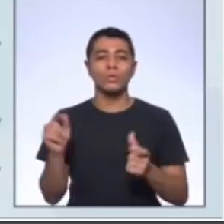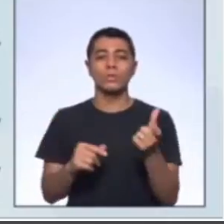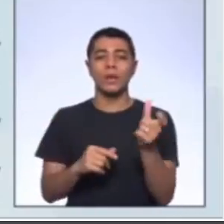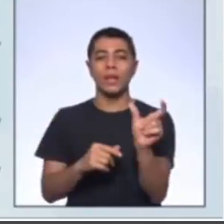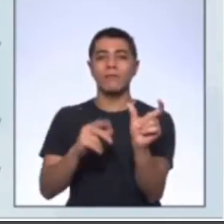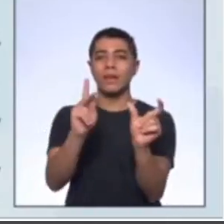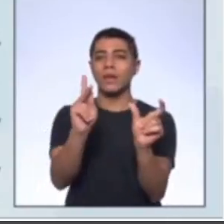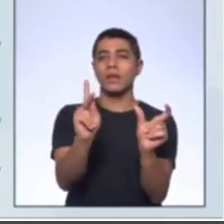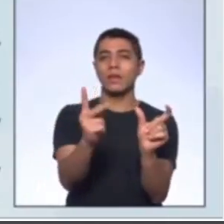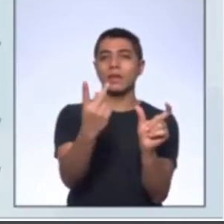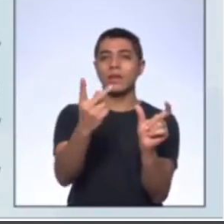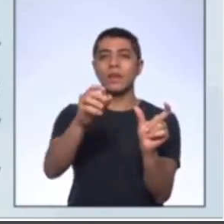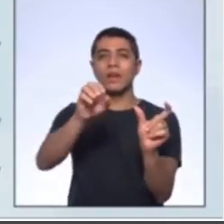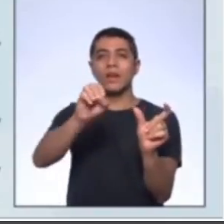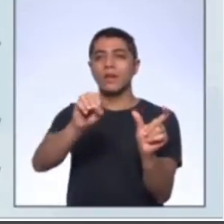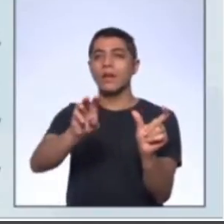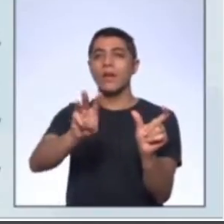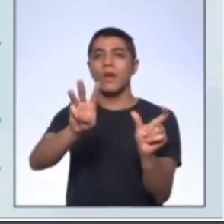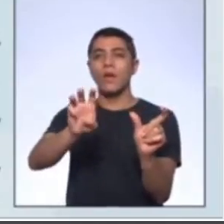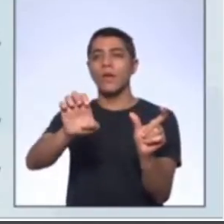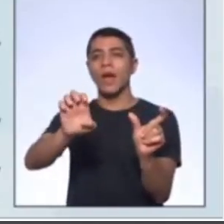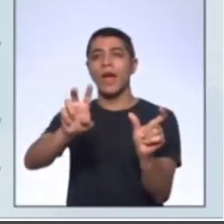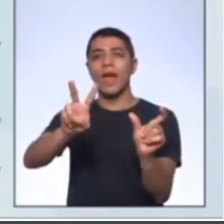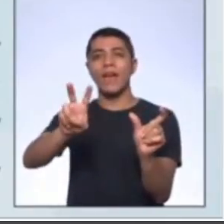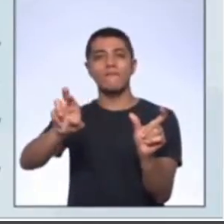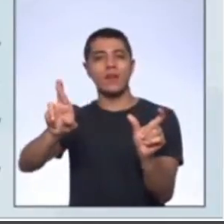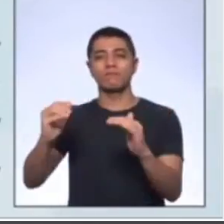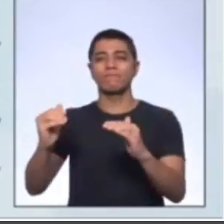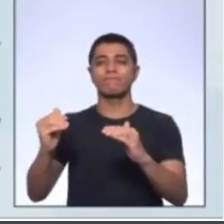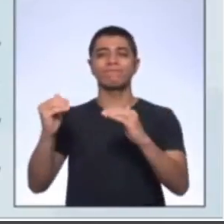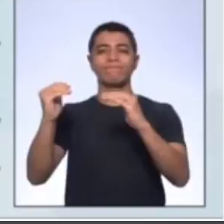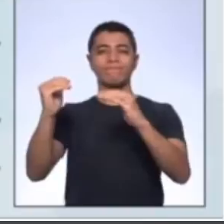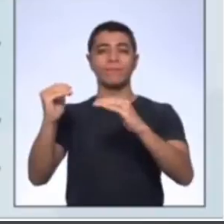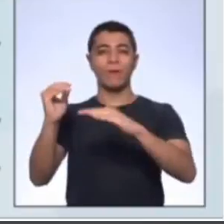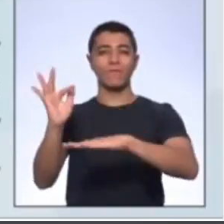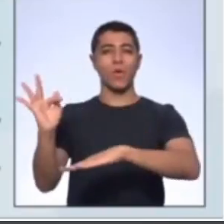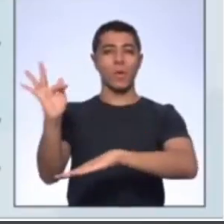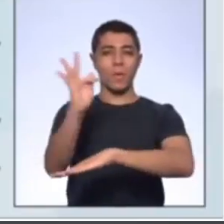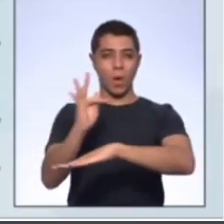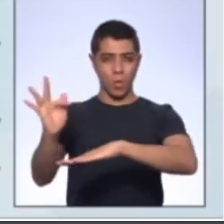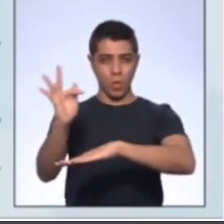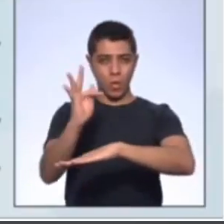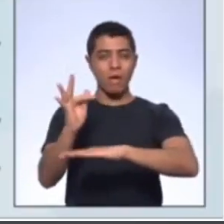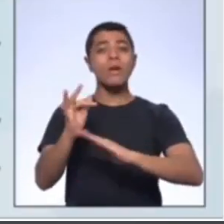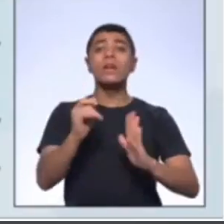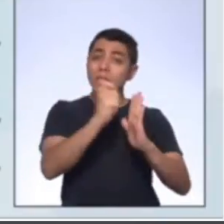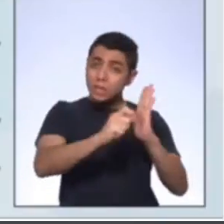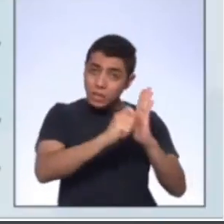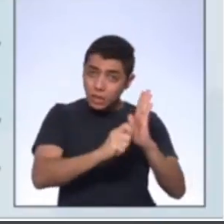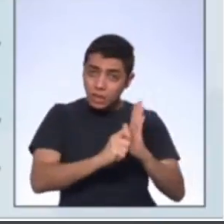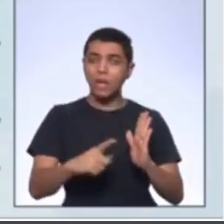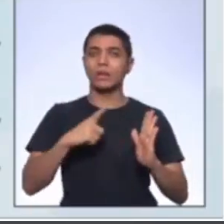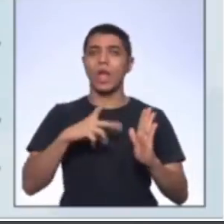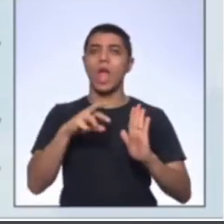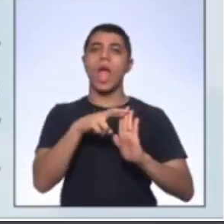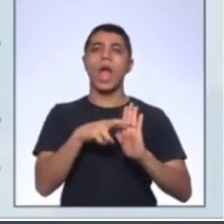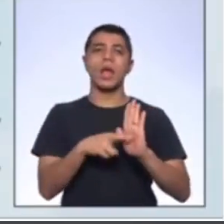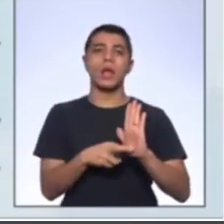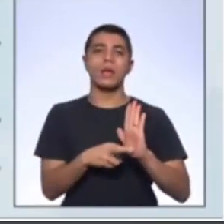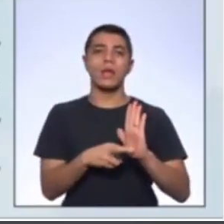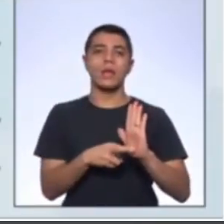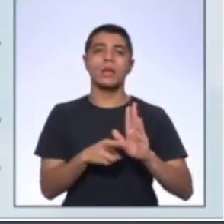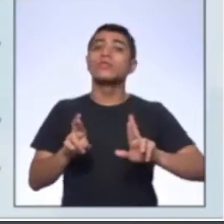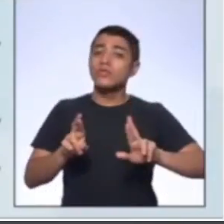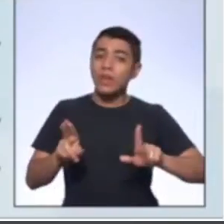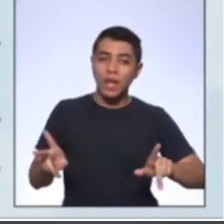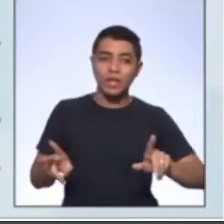ele é um pouco mais formal do que o beck na escrita ele segue algumas regras de pontuação diferentes do bate